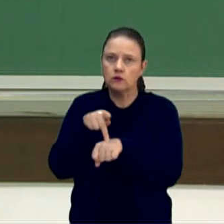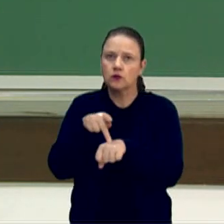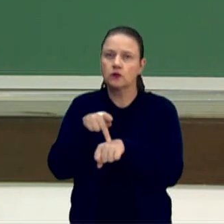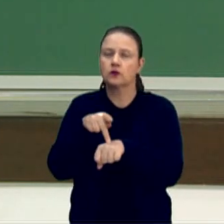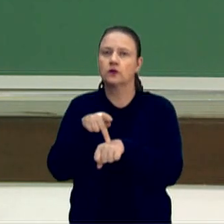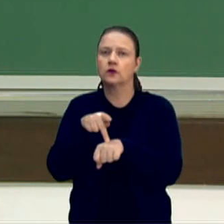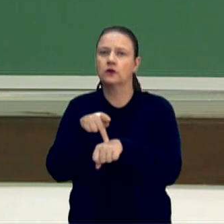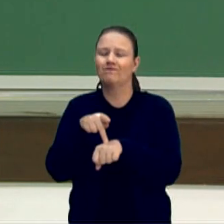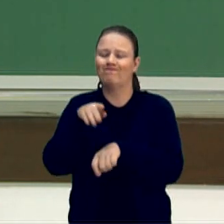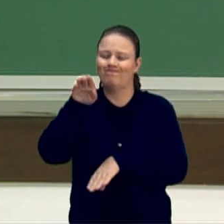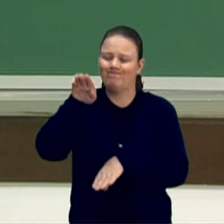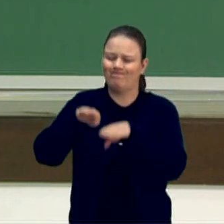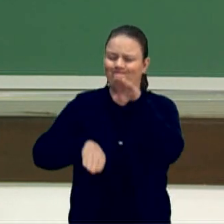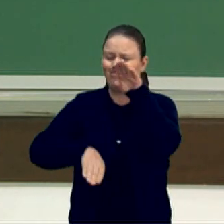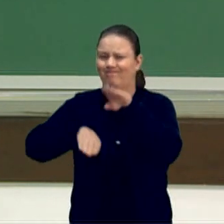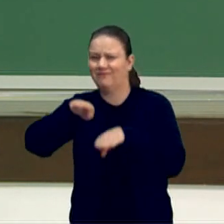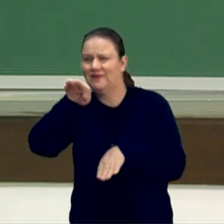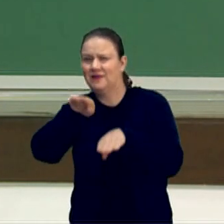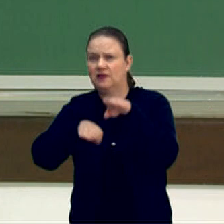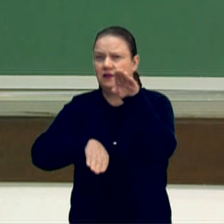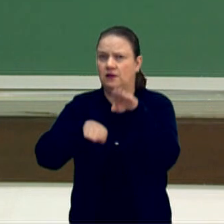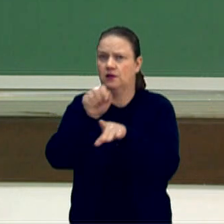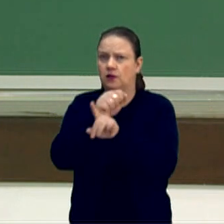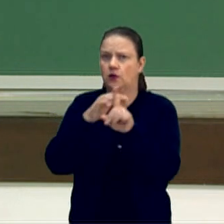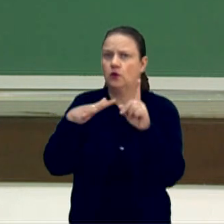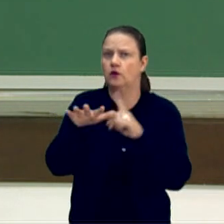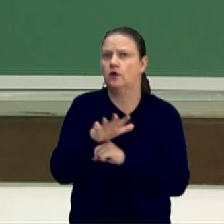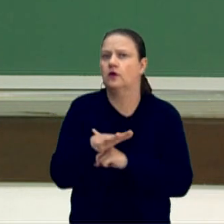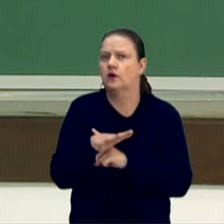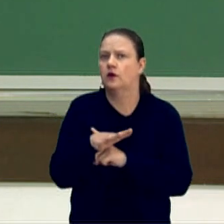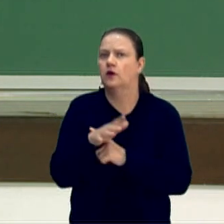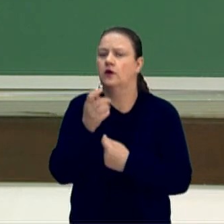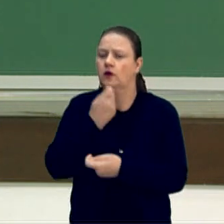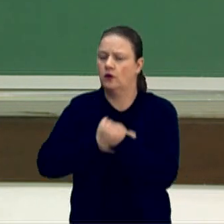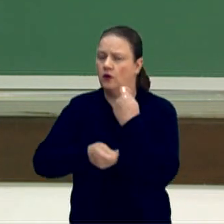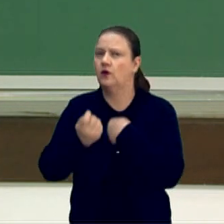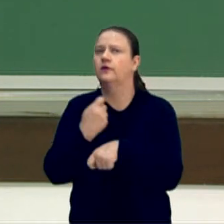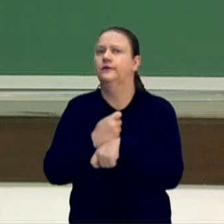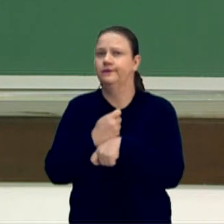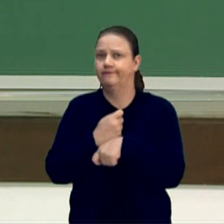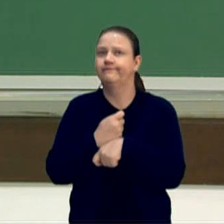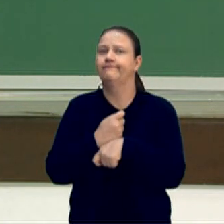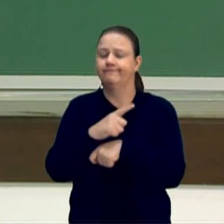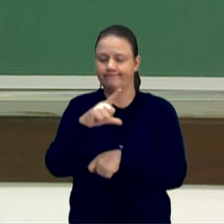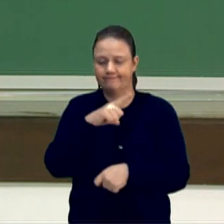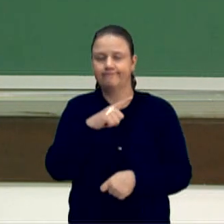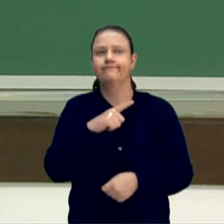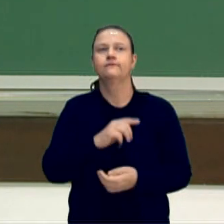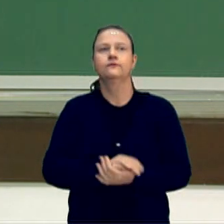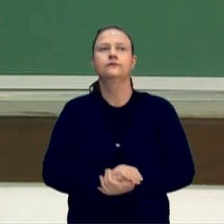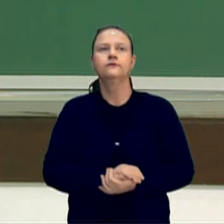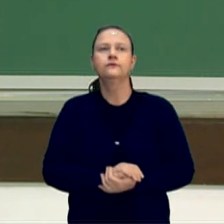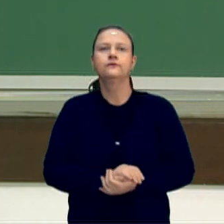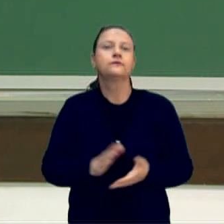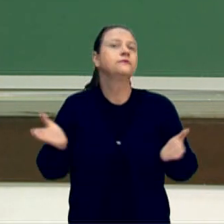com muita desigualdade social ou socioeconômica entre eles. Tá? E aí, vou deixar um quiz para